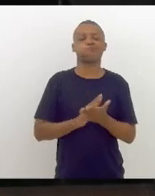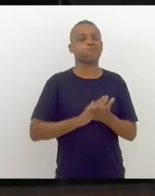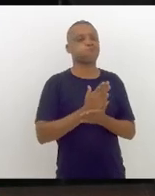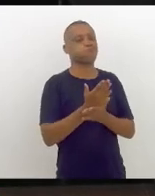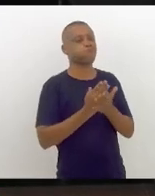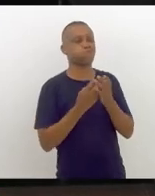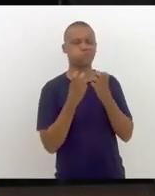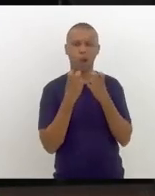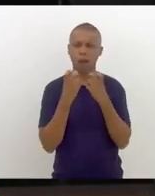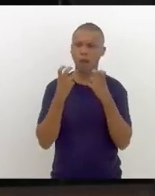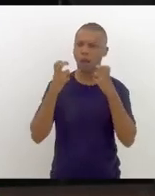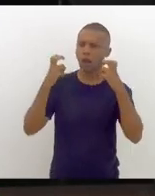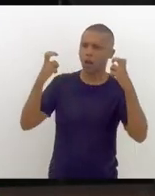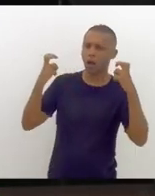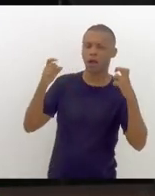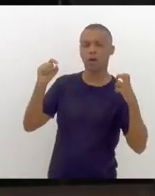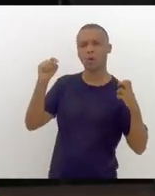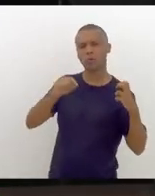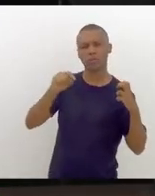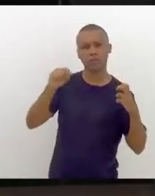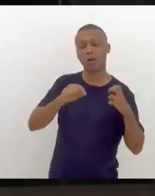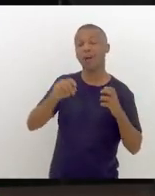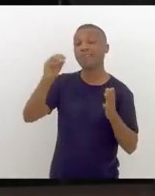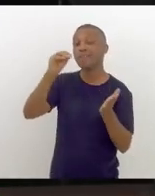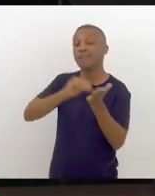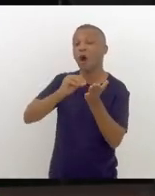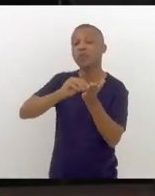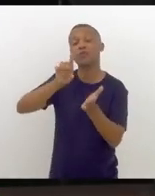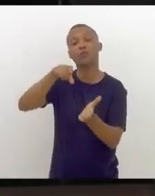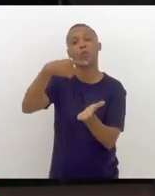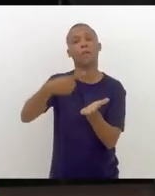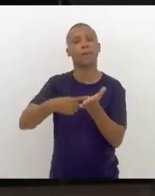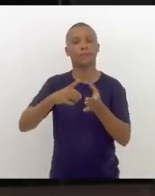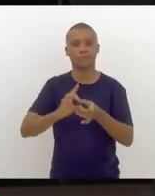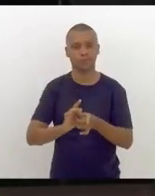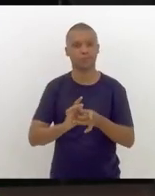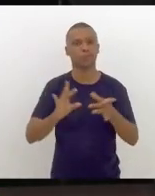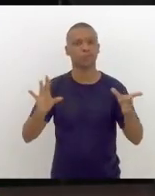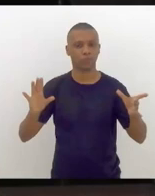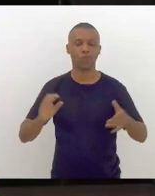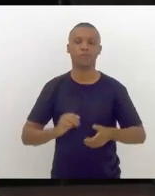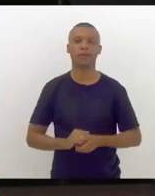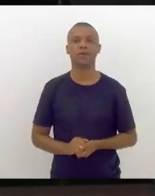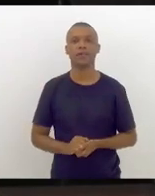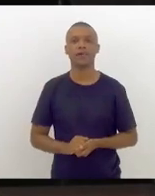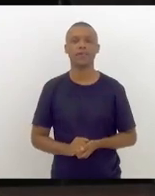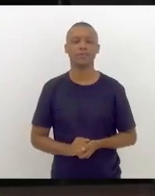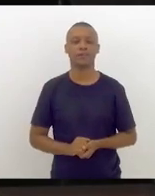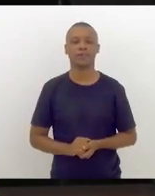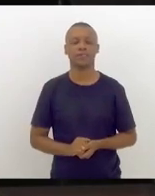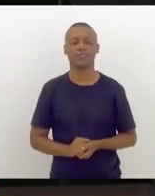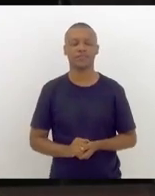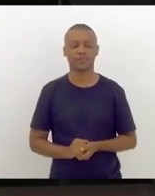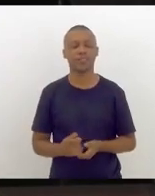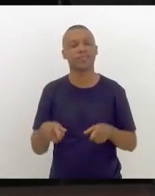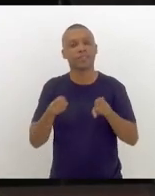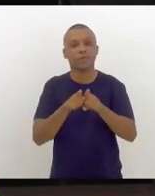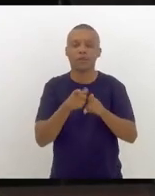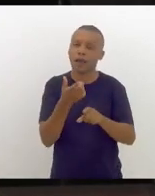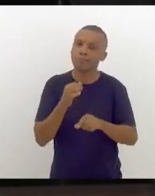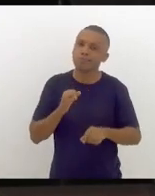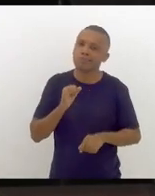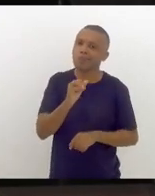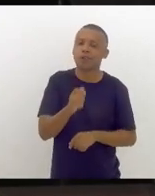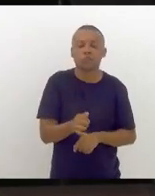nossos ouvidos o seu descomprometimento com a democracia inclusive queria trazer um lamento